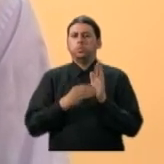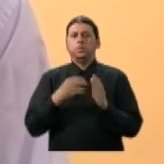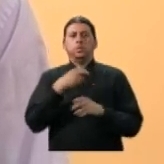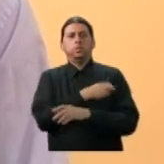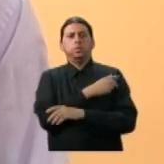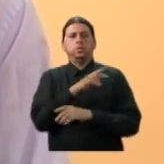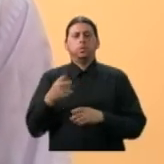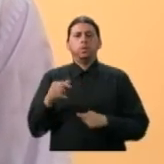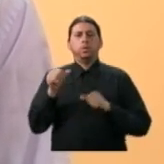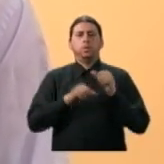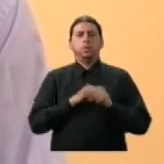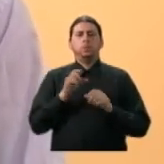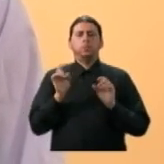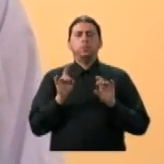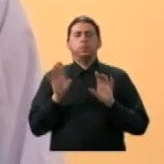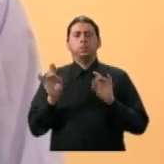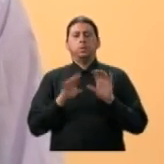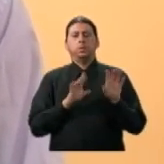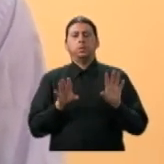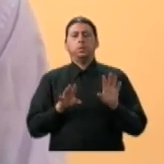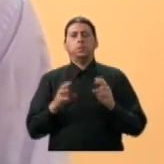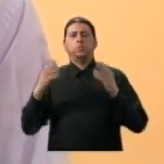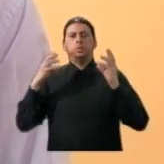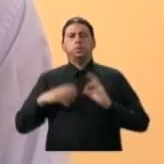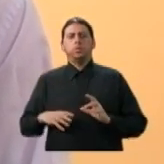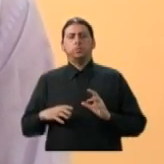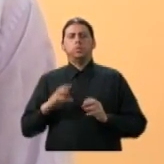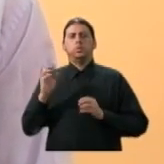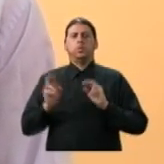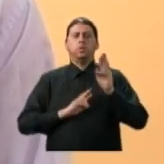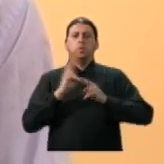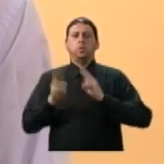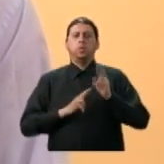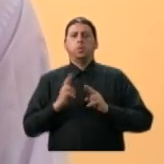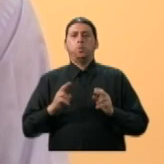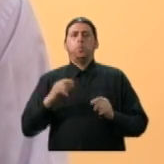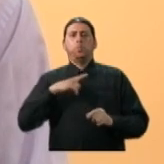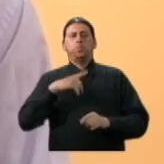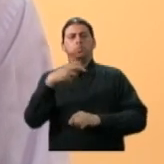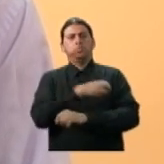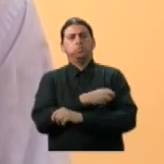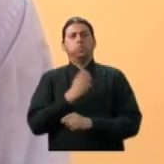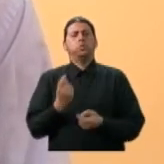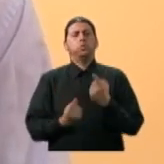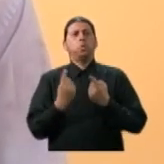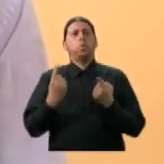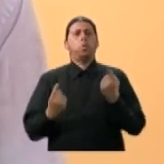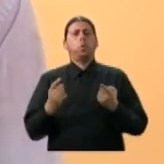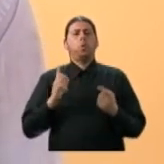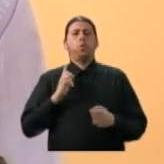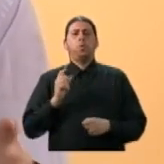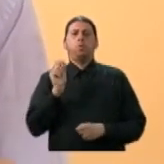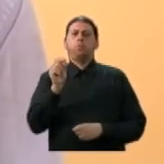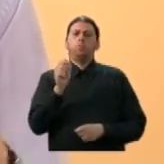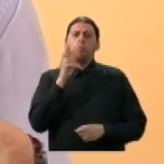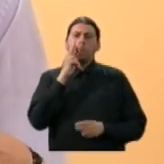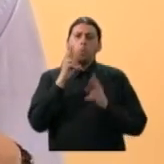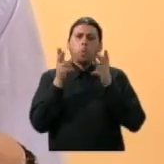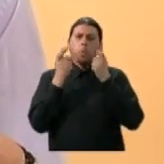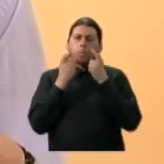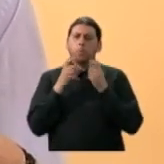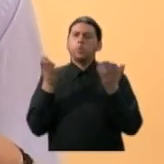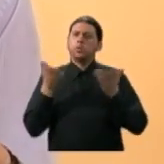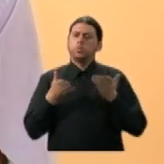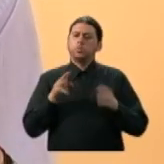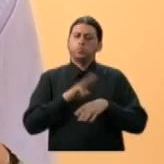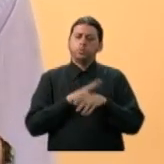mudanças, especialmente no comportamento das pessoas com relação à imunização, né? O que a gente pode observar desse momento